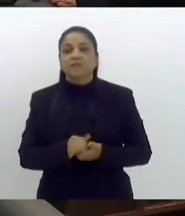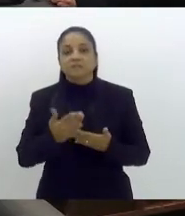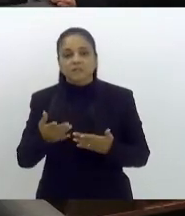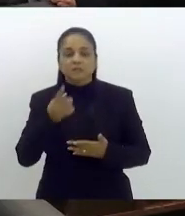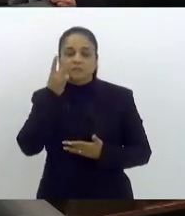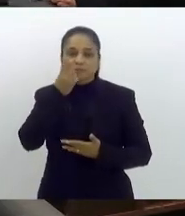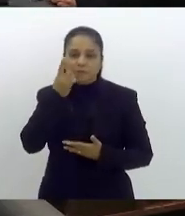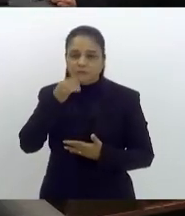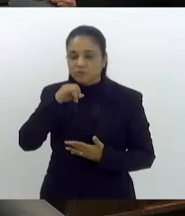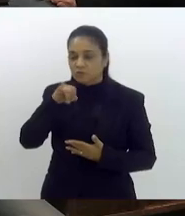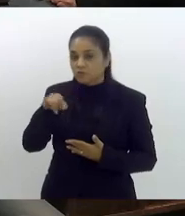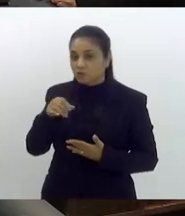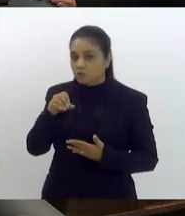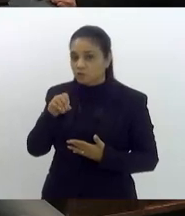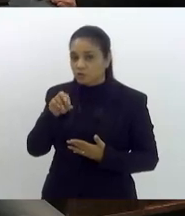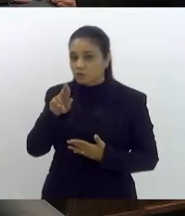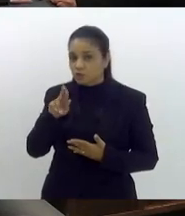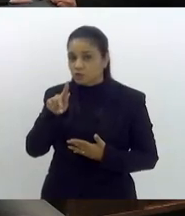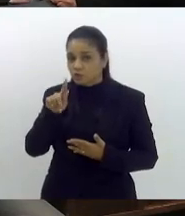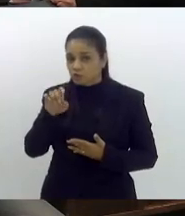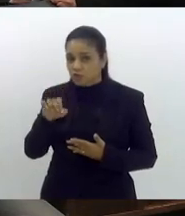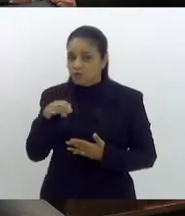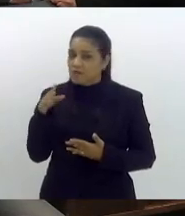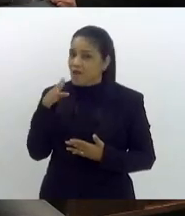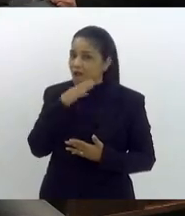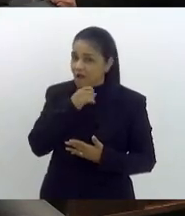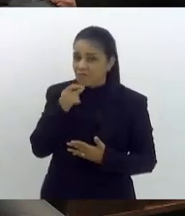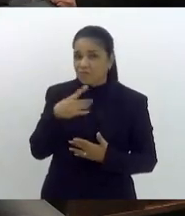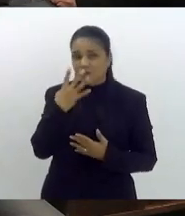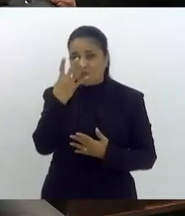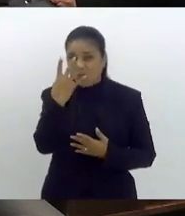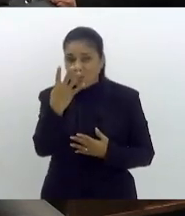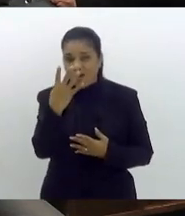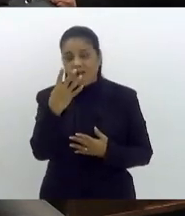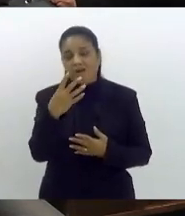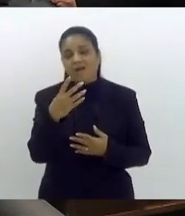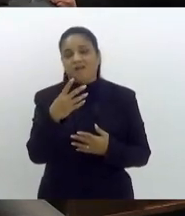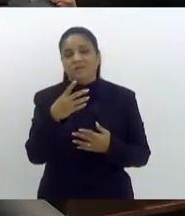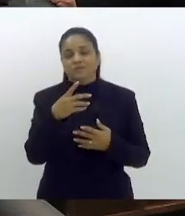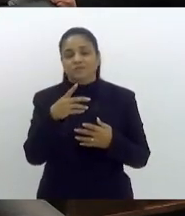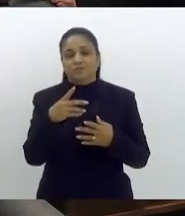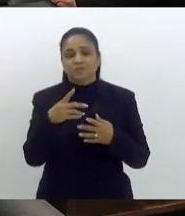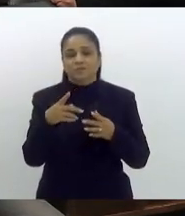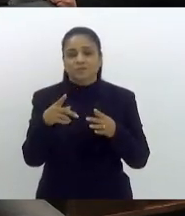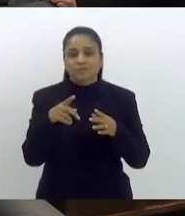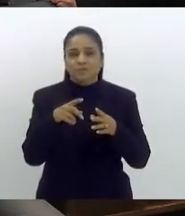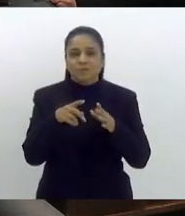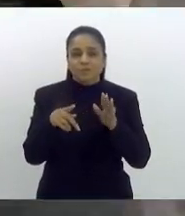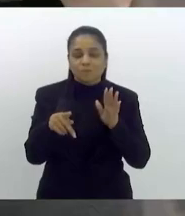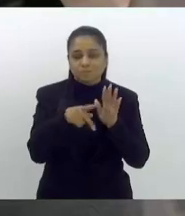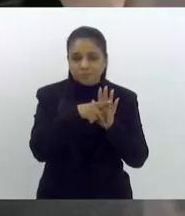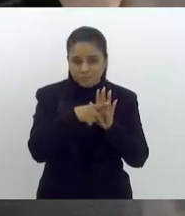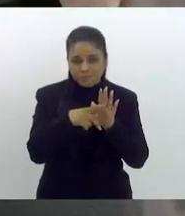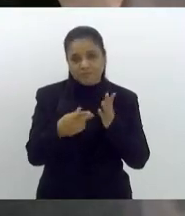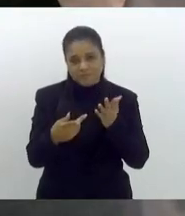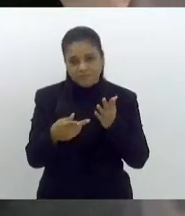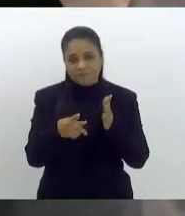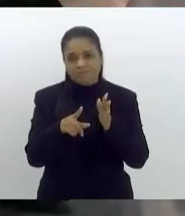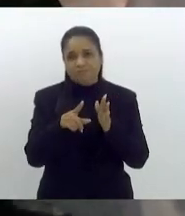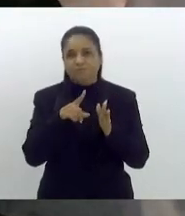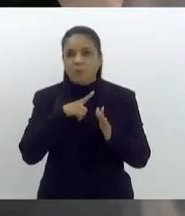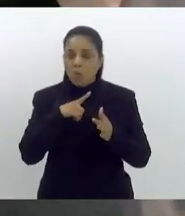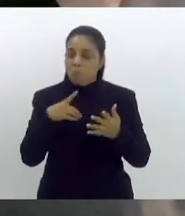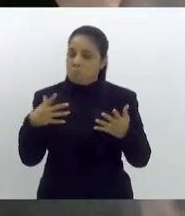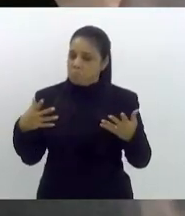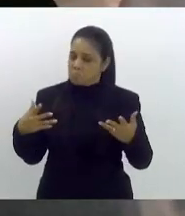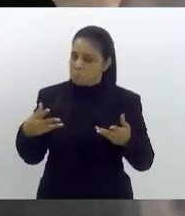tudo é Jorge Felipe Neto que fala assim breve porque ainda tem mais quatro bancadas para fazer encaminhamento eu acho Fantástico com esse Parlamento